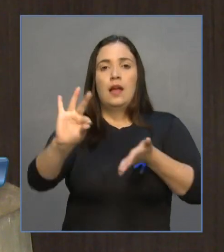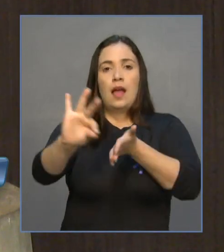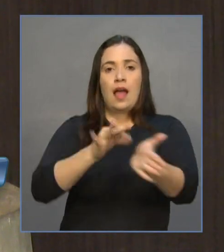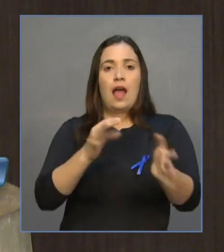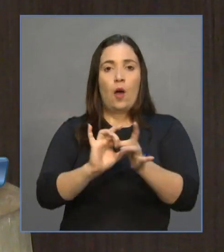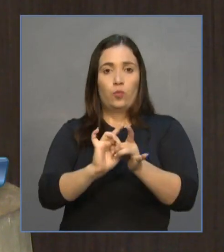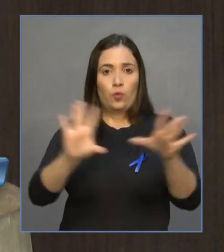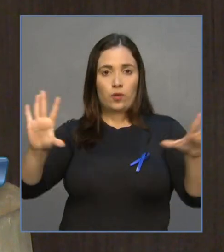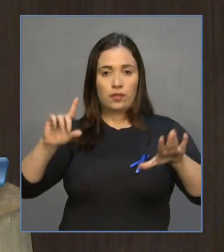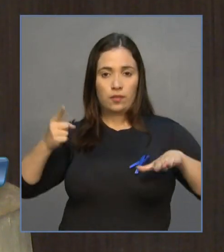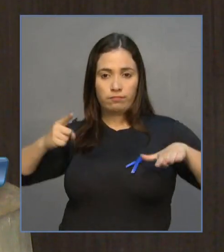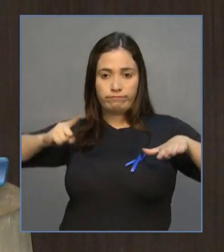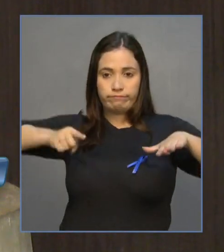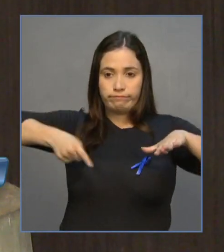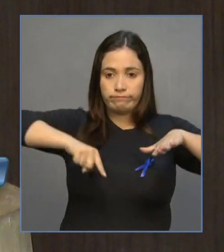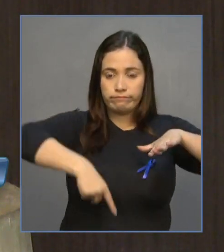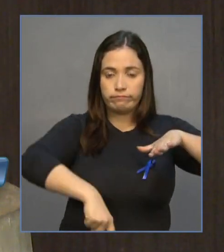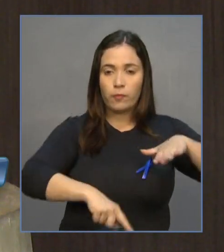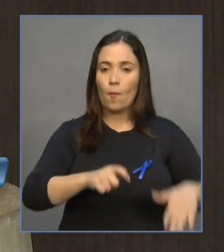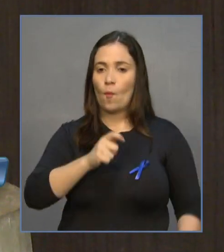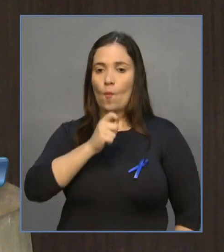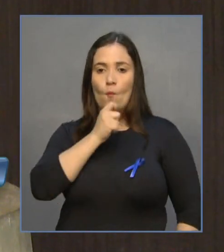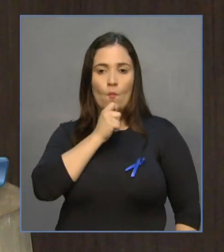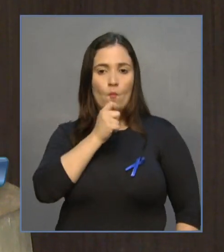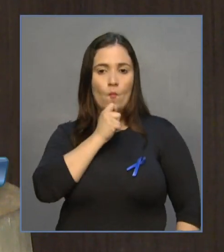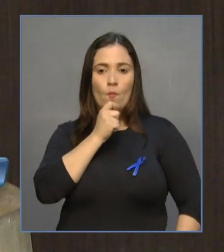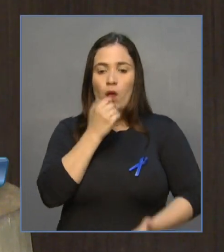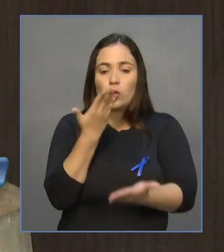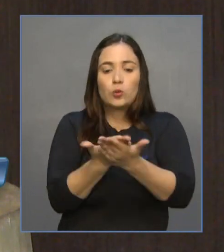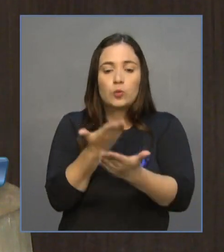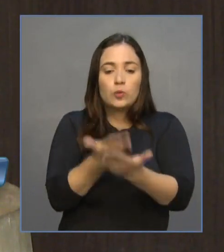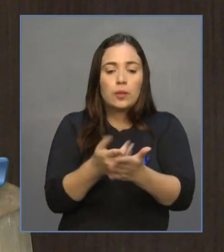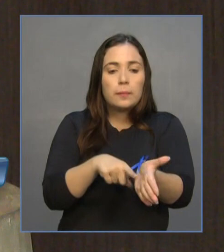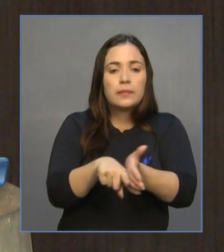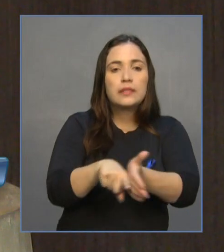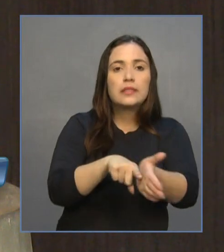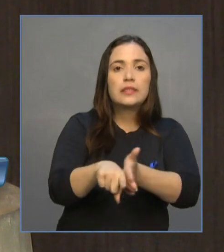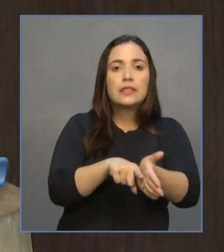dos poços não foi precedida de estudo de impacto ambiental.